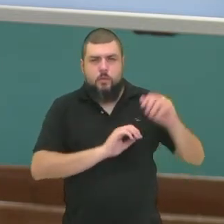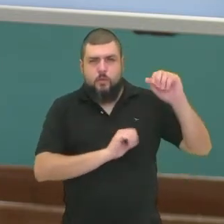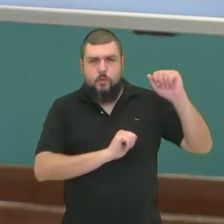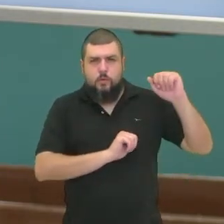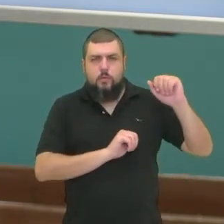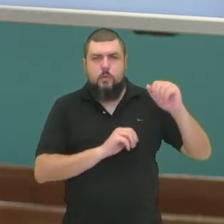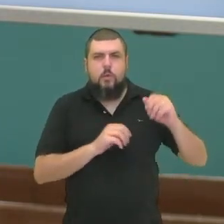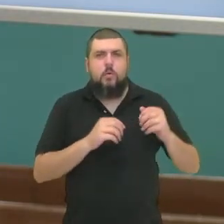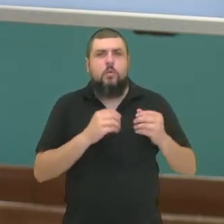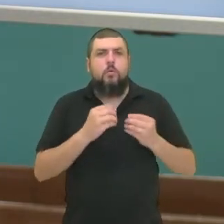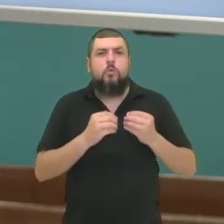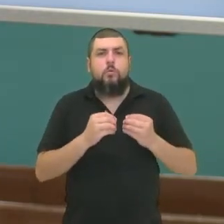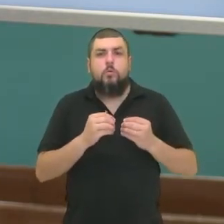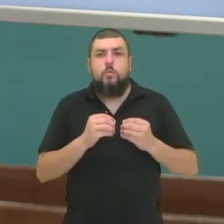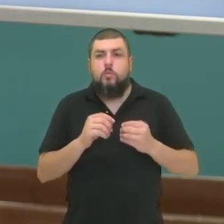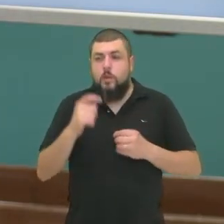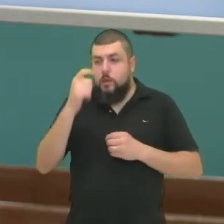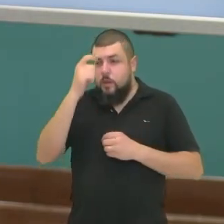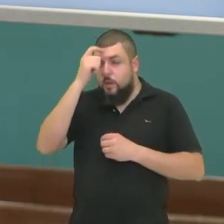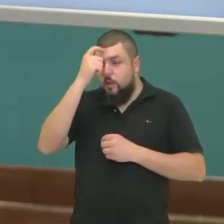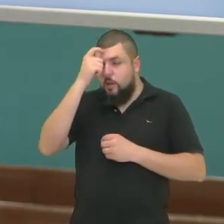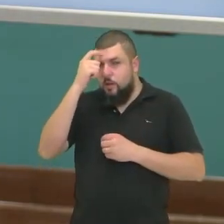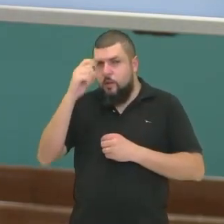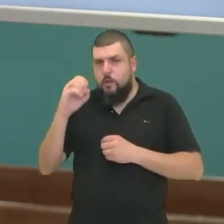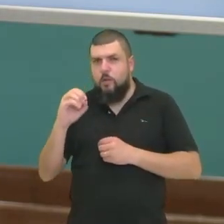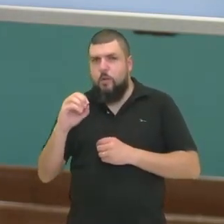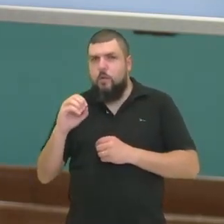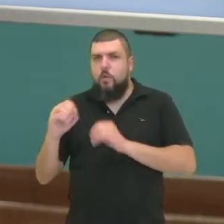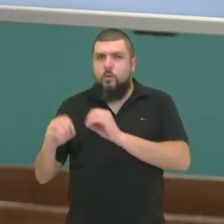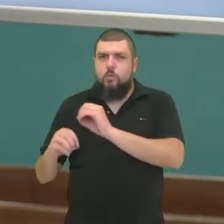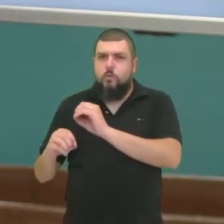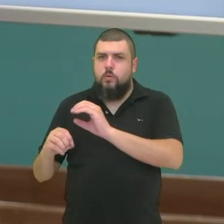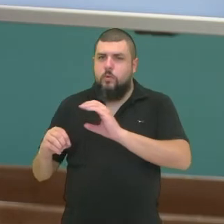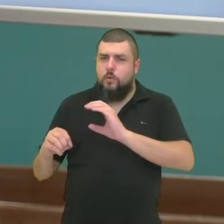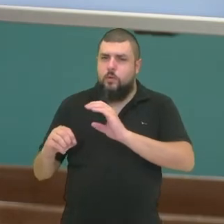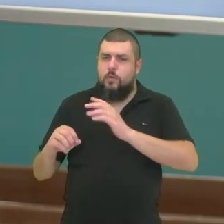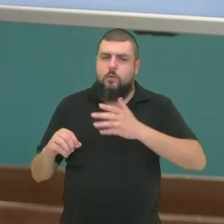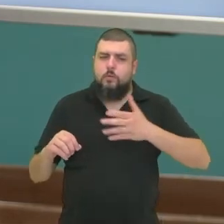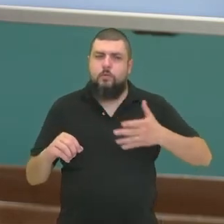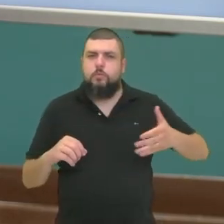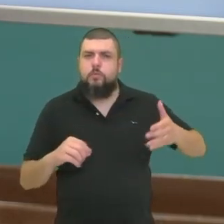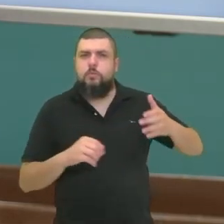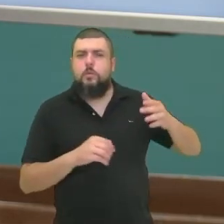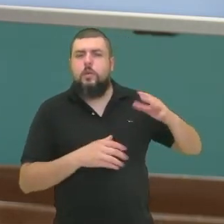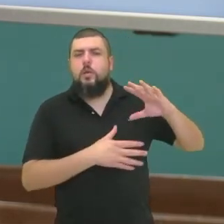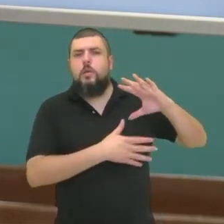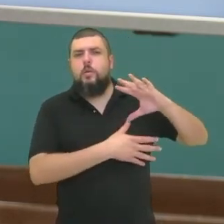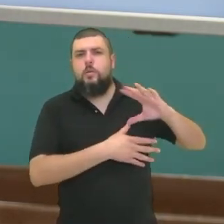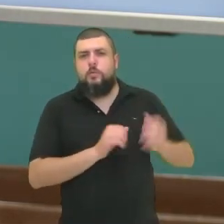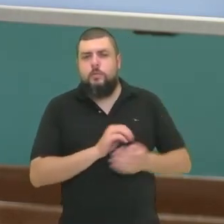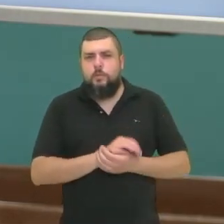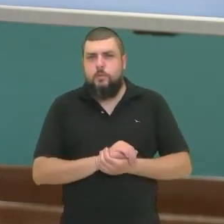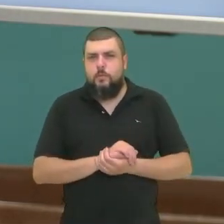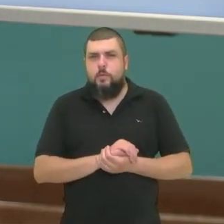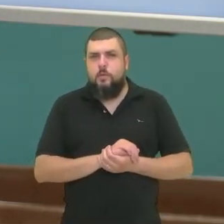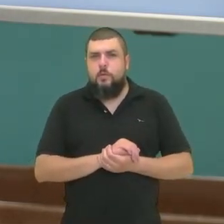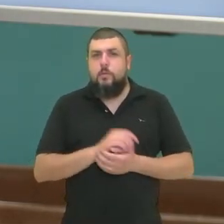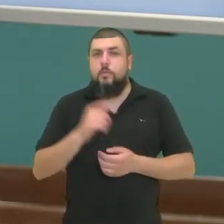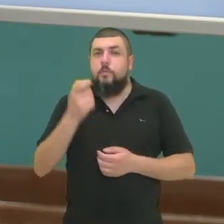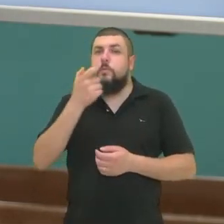Índias Ocidentais, que mais tarde ficaram conhecidas como América, enquanto que a